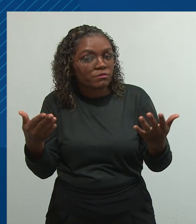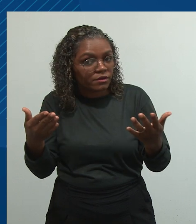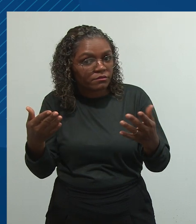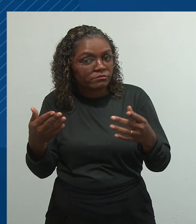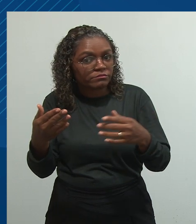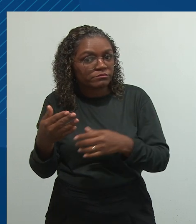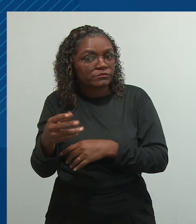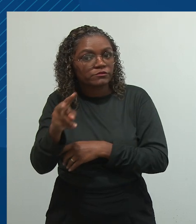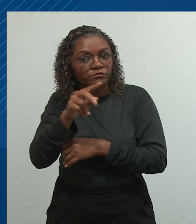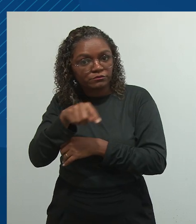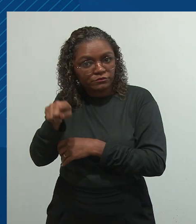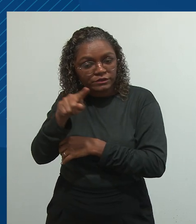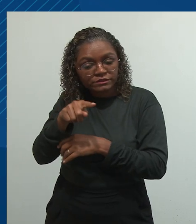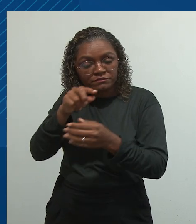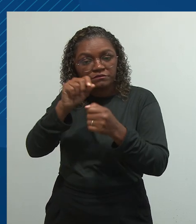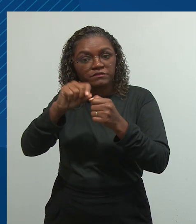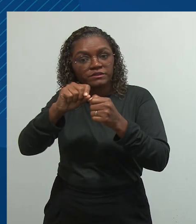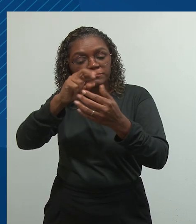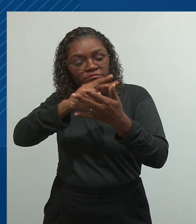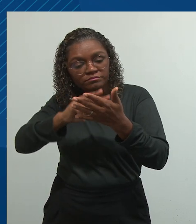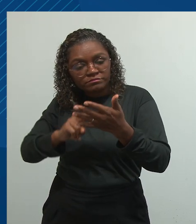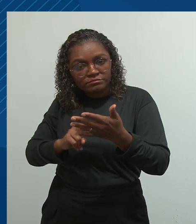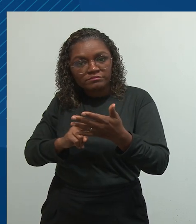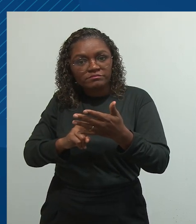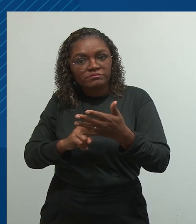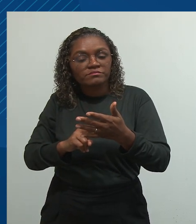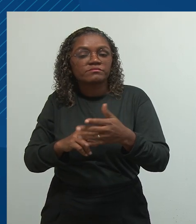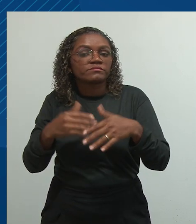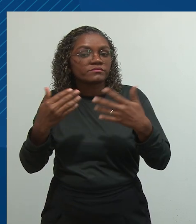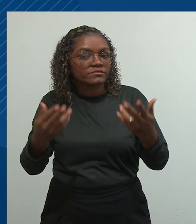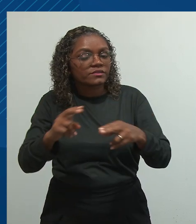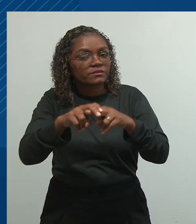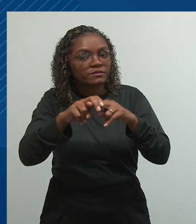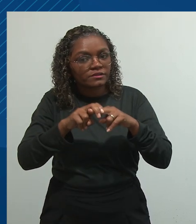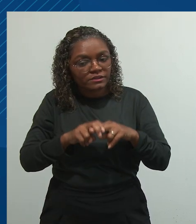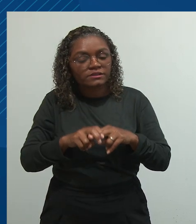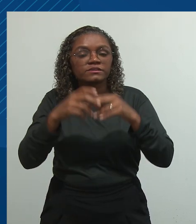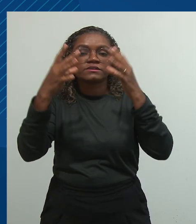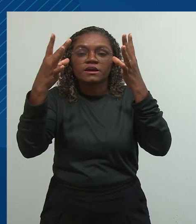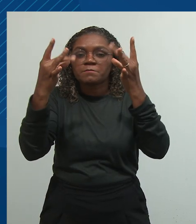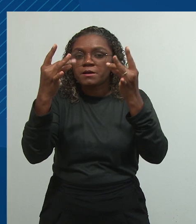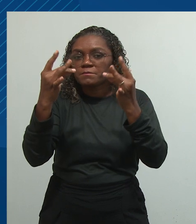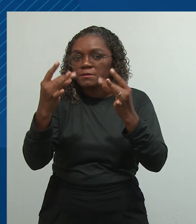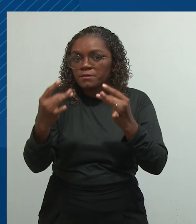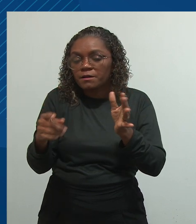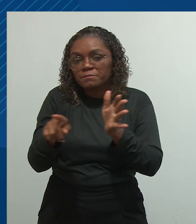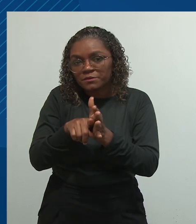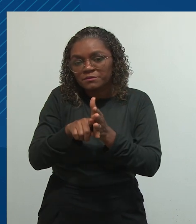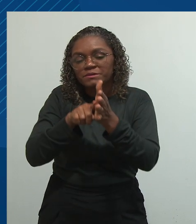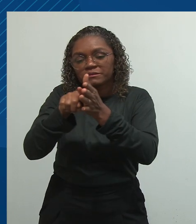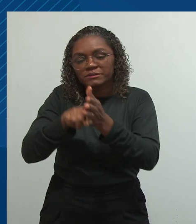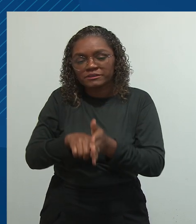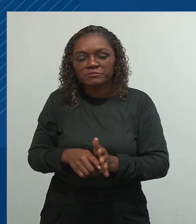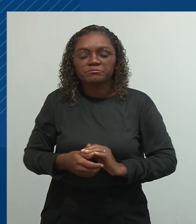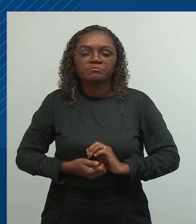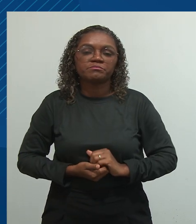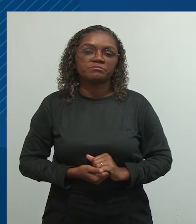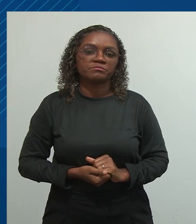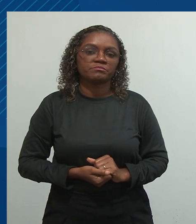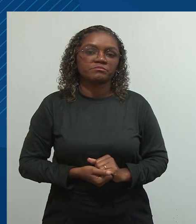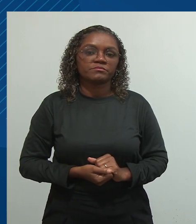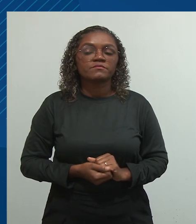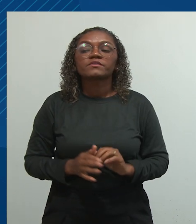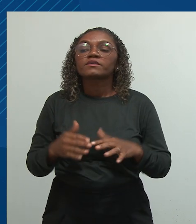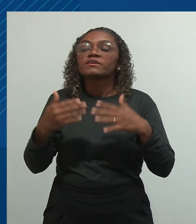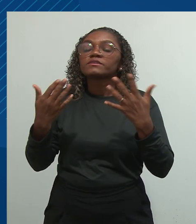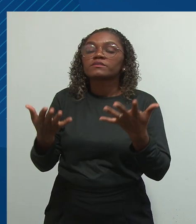olhar que você vai lidar com aquelas fontes, né? Que aí a descrição, aí torna-se uma fonte de pesquisa, a descrição. E aí, Laura, como